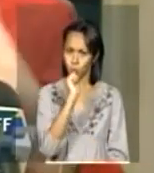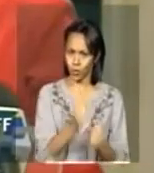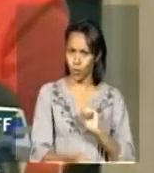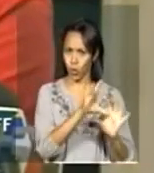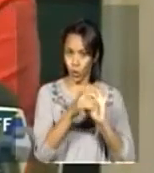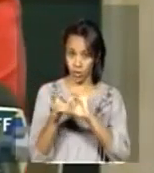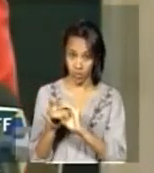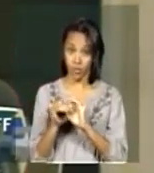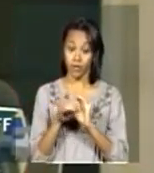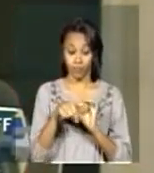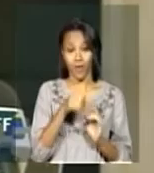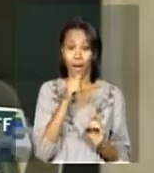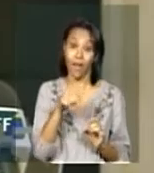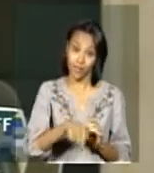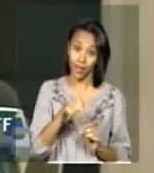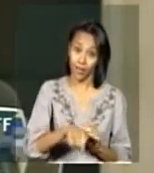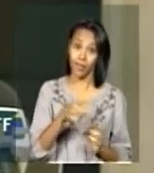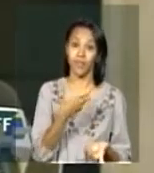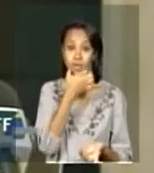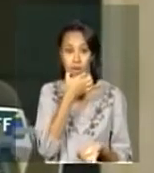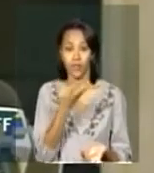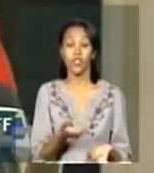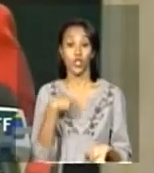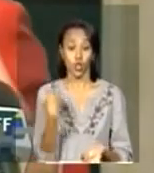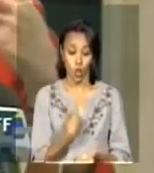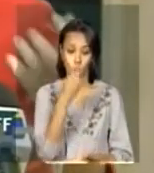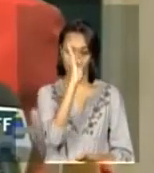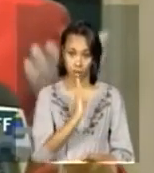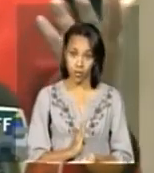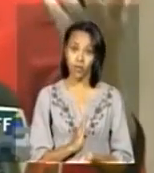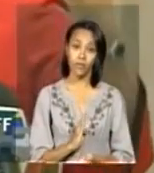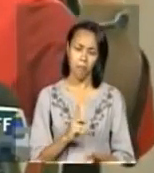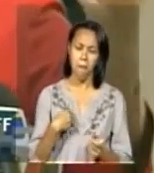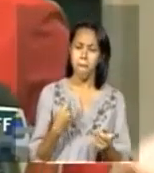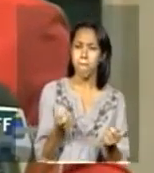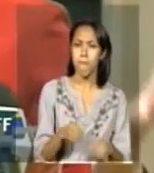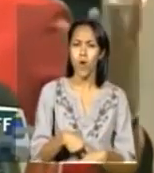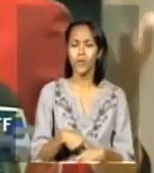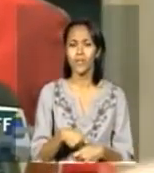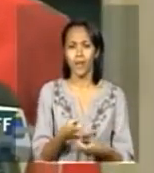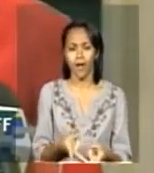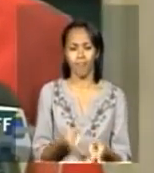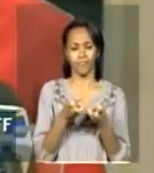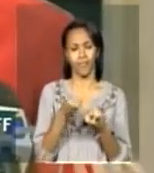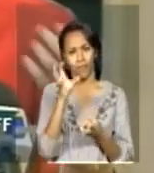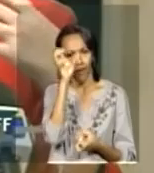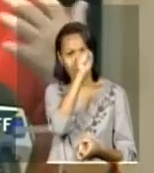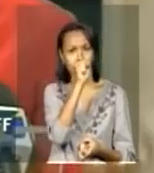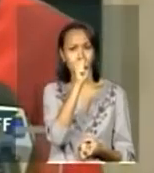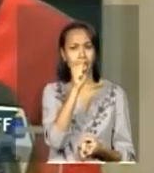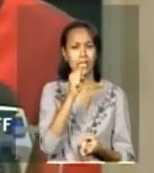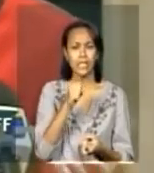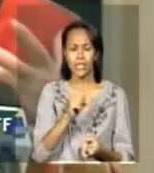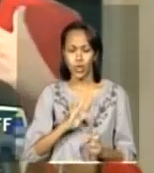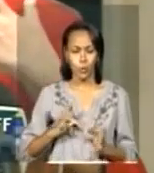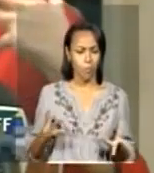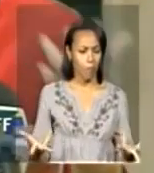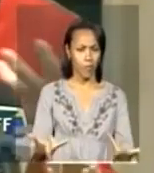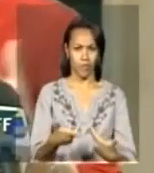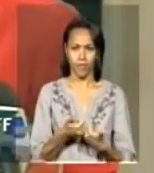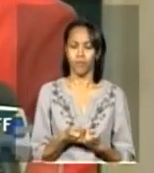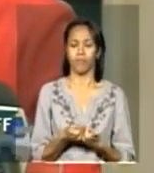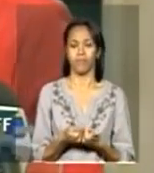Olimpíada, que no caso os ingleses, nós, os brasileiros, possam usufruir de uma maneira integral, de